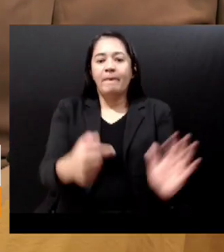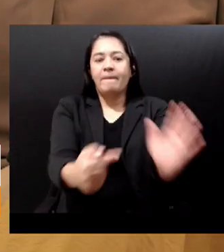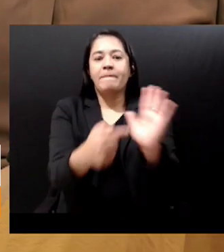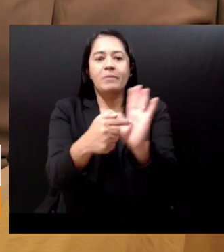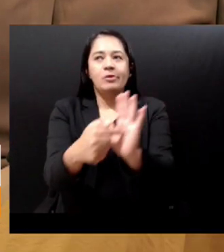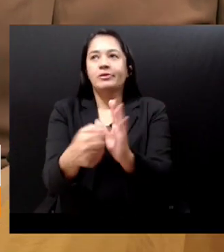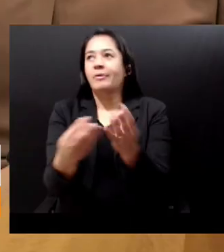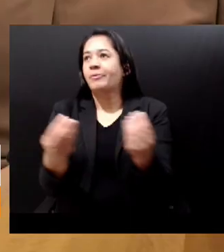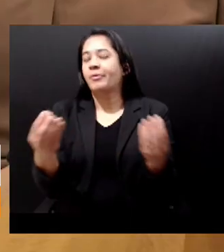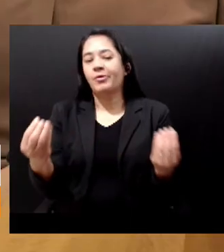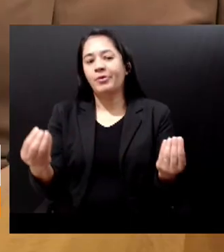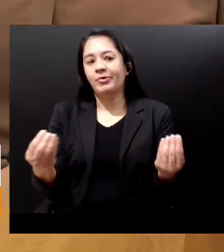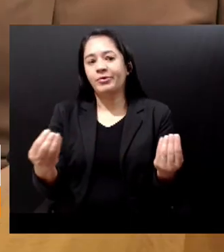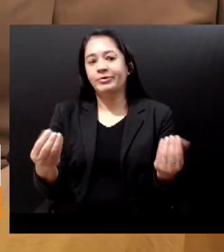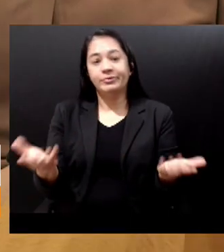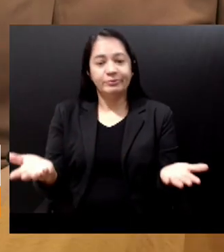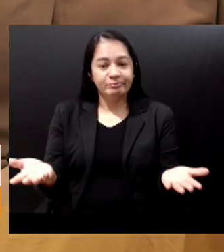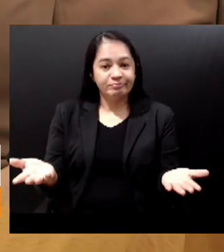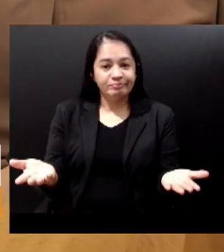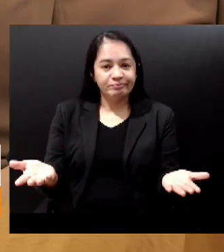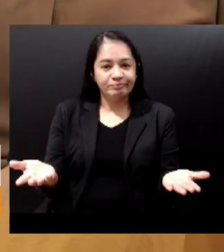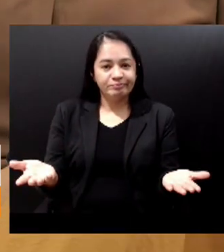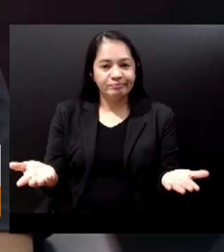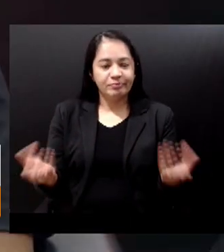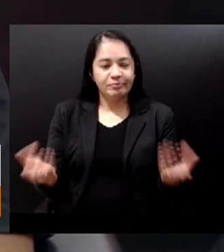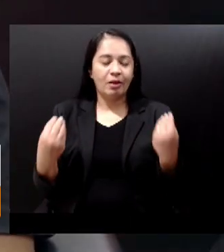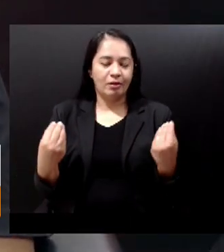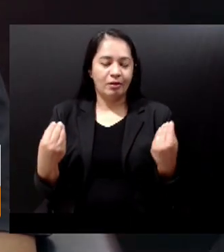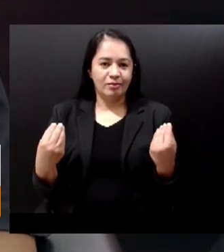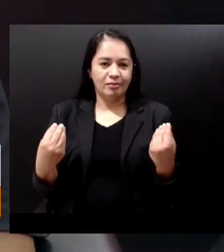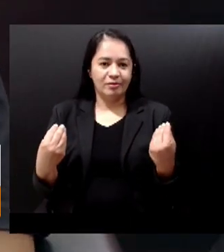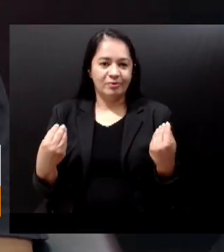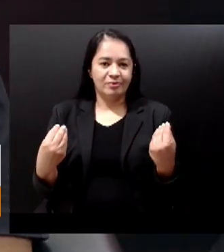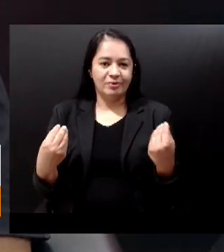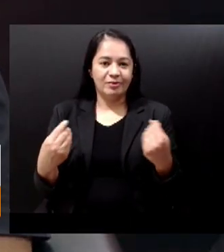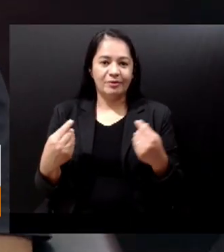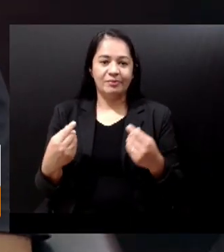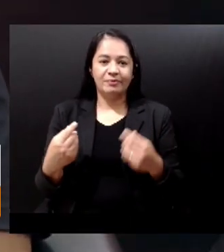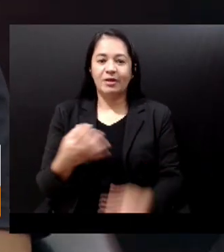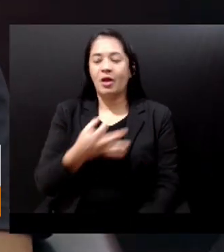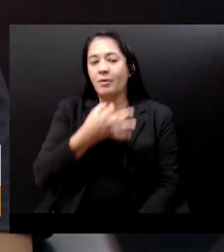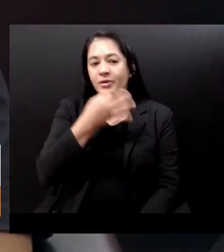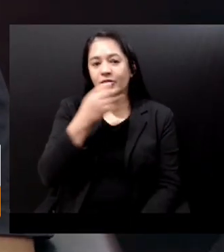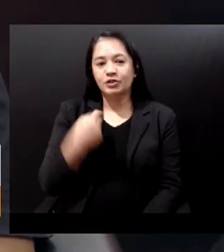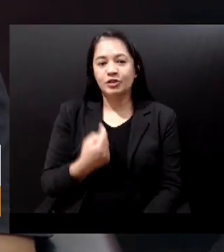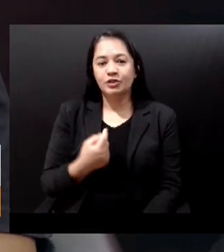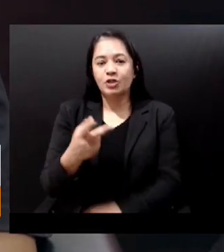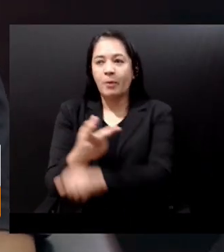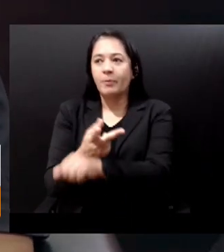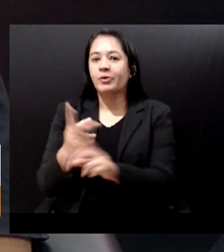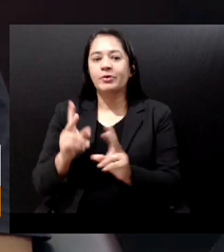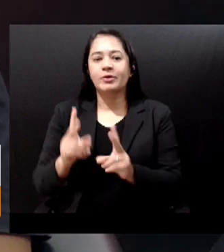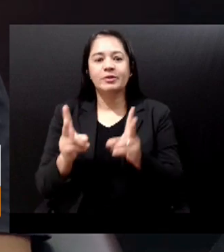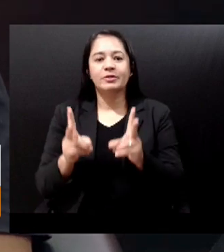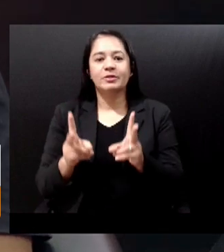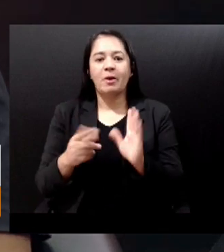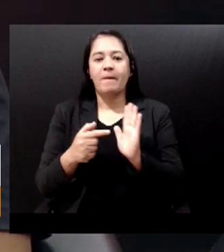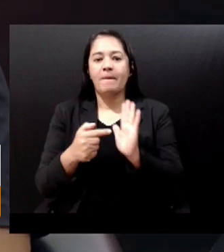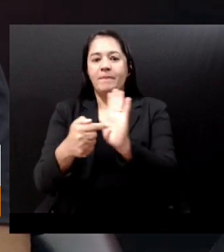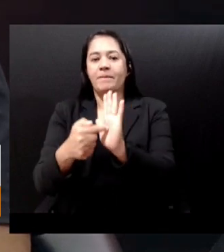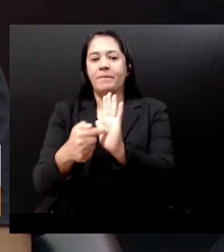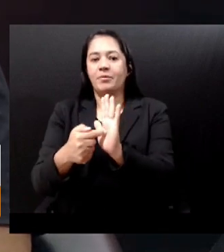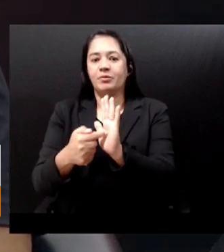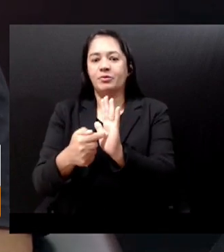redes sociais, e aí que é uma crítica nossa de querer Aham. buscar sempre mostrar uma positividade